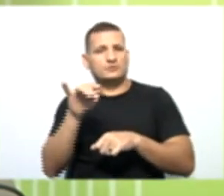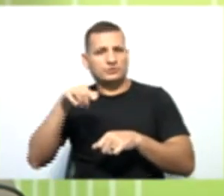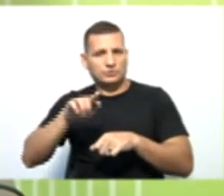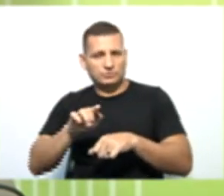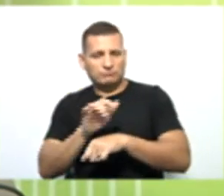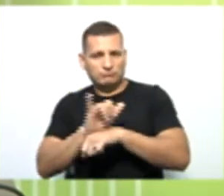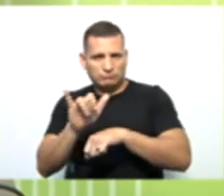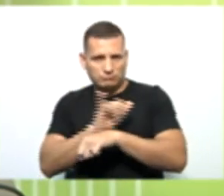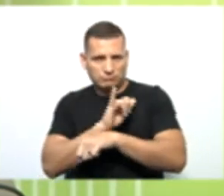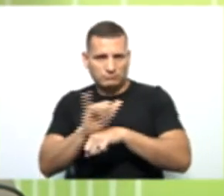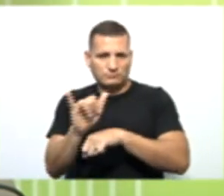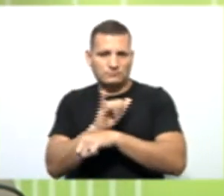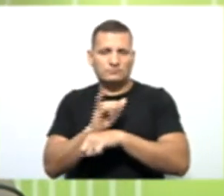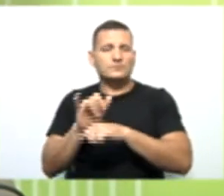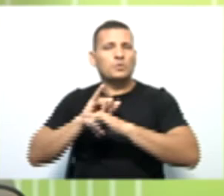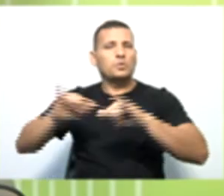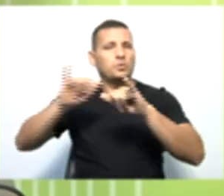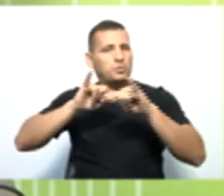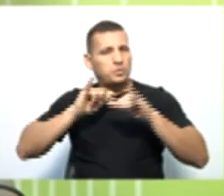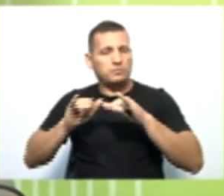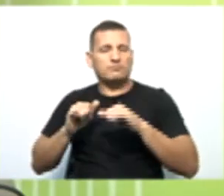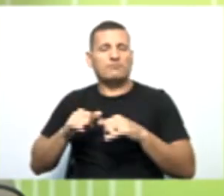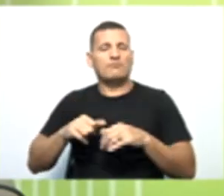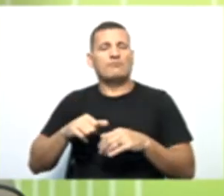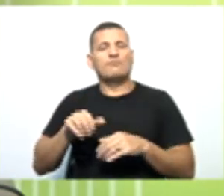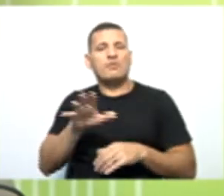atividade para um ambiente mais nacional.